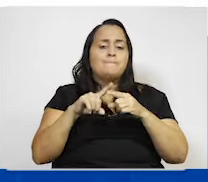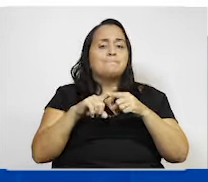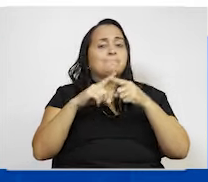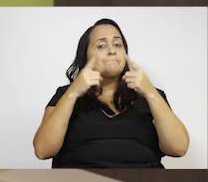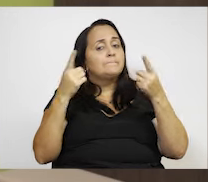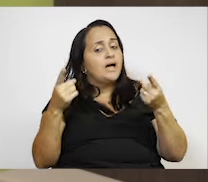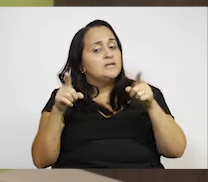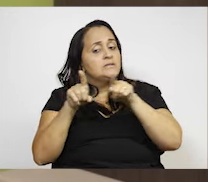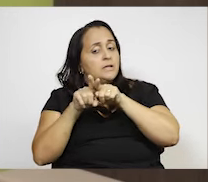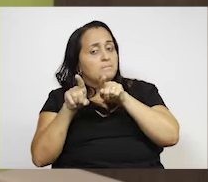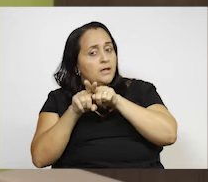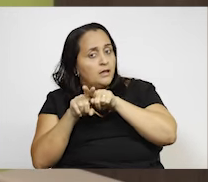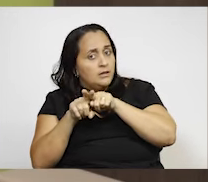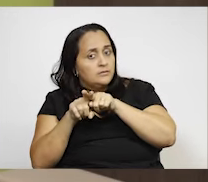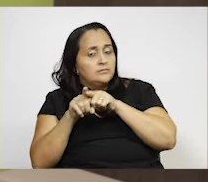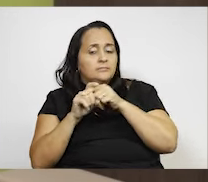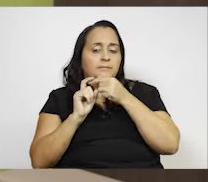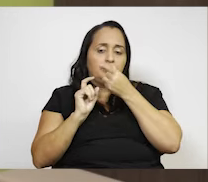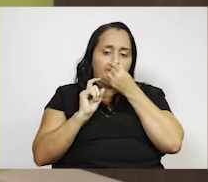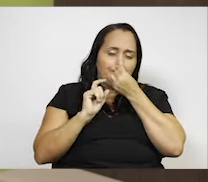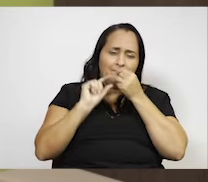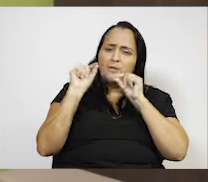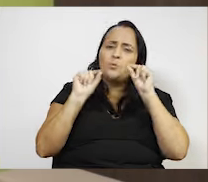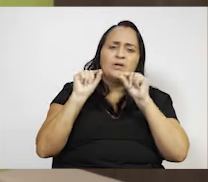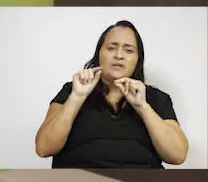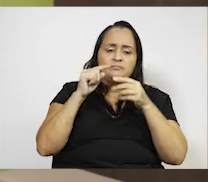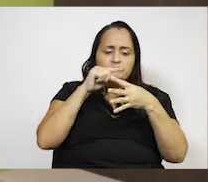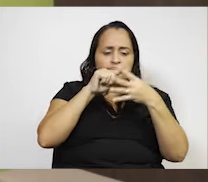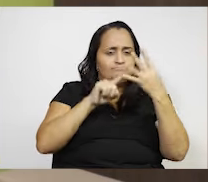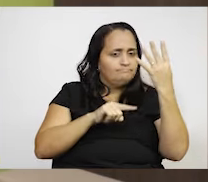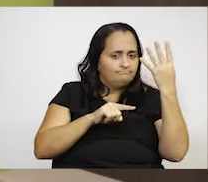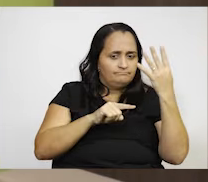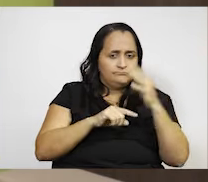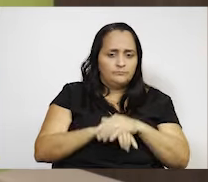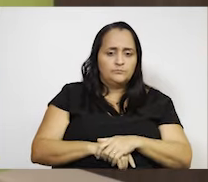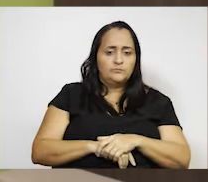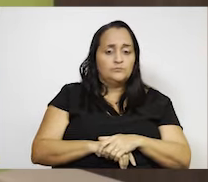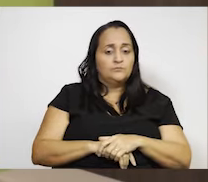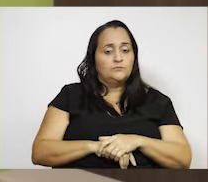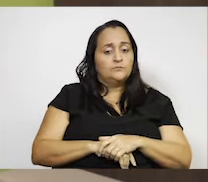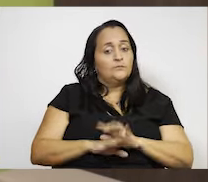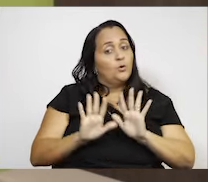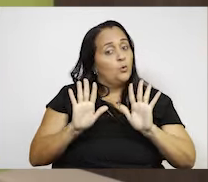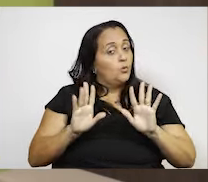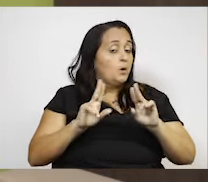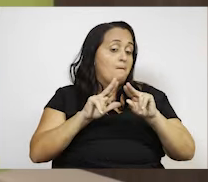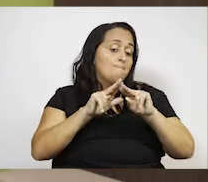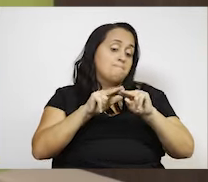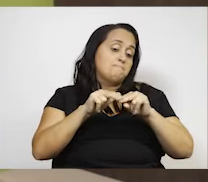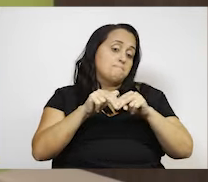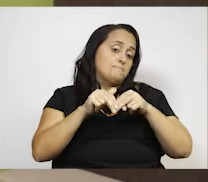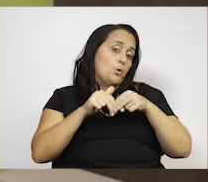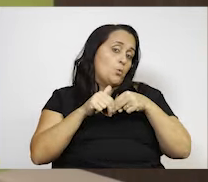substituir. Vamos pensar direitinho? Quando eu falo portanto,